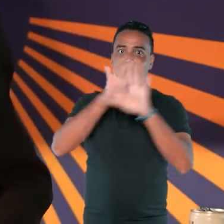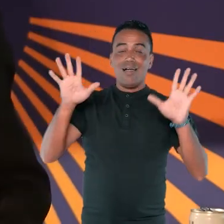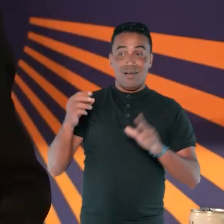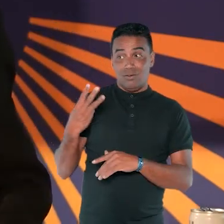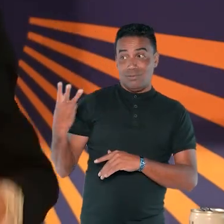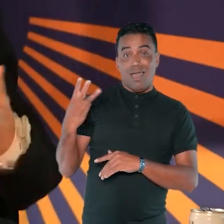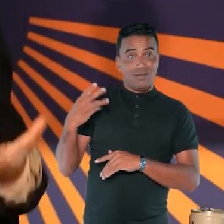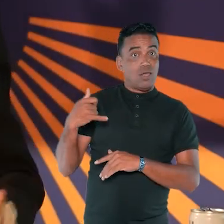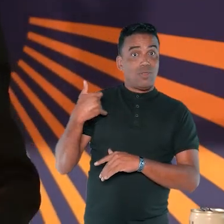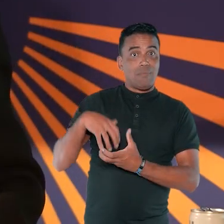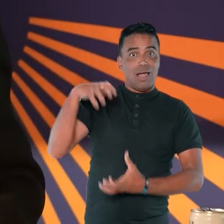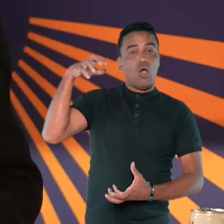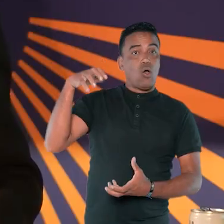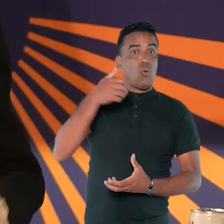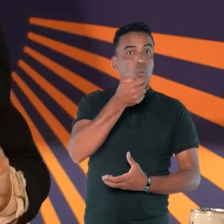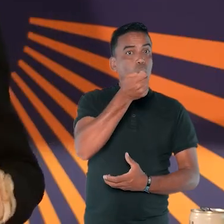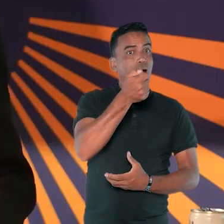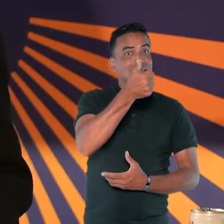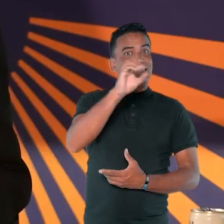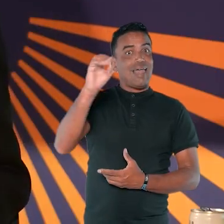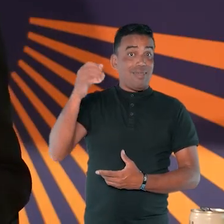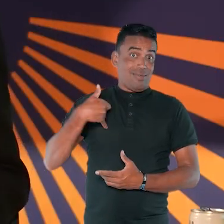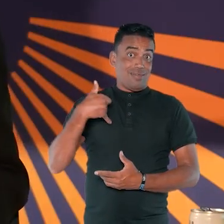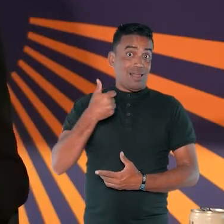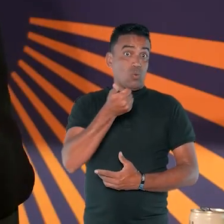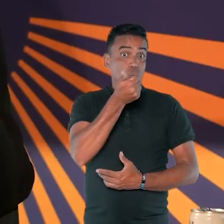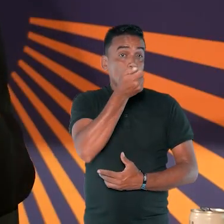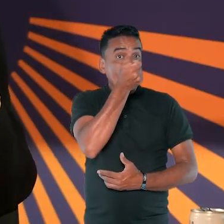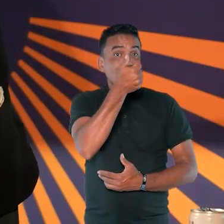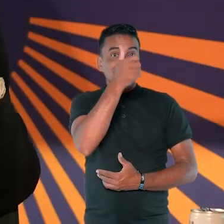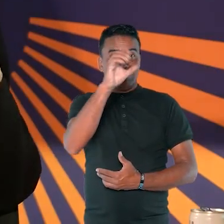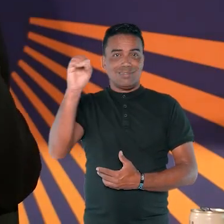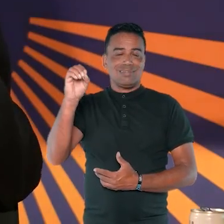trio, caminhando para o 100, se Deus quiser. E